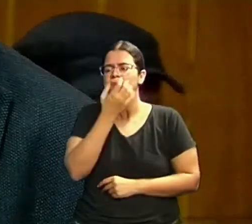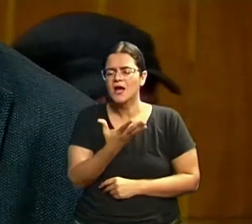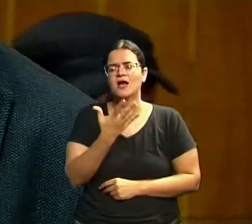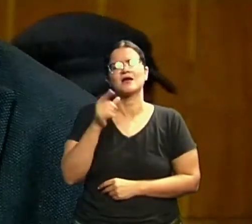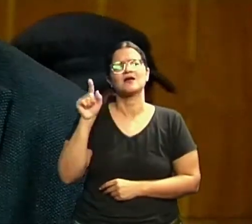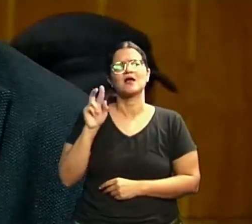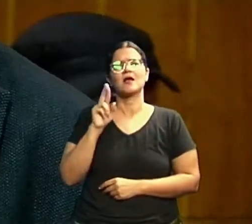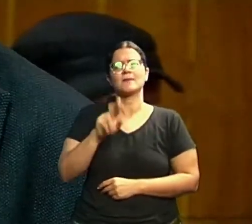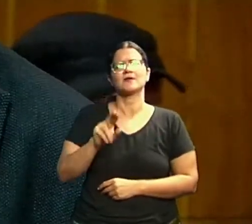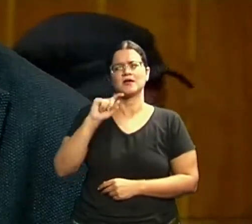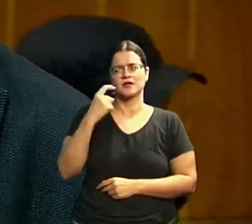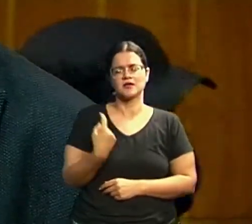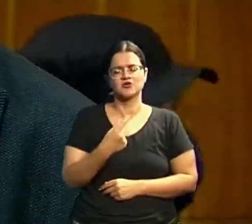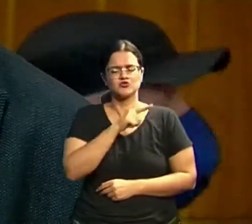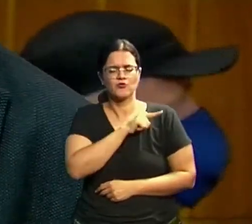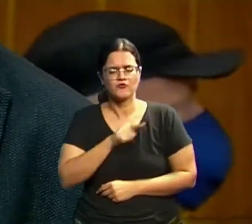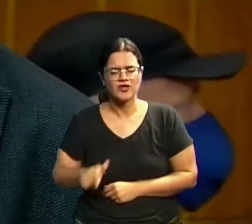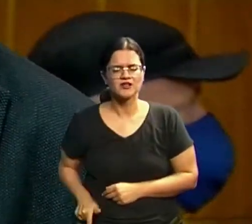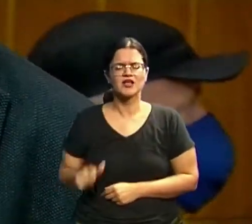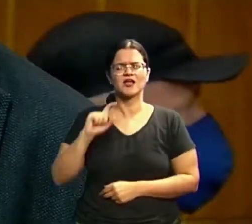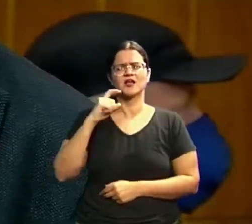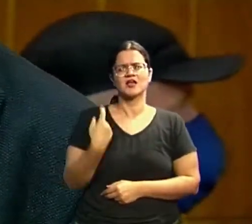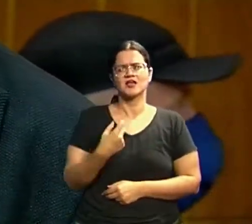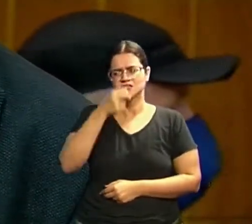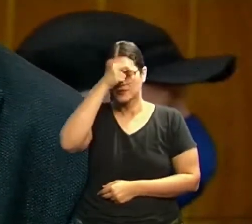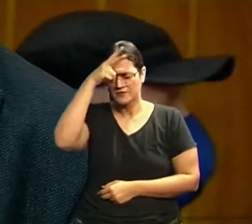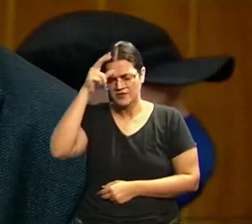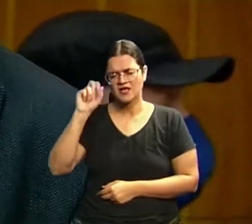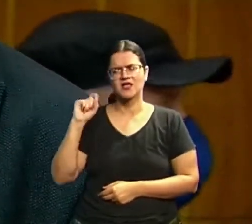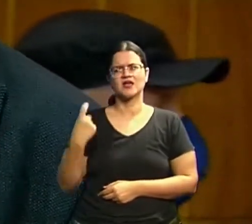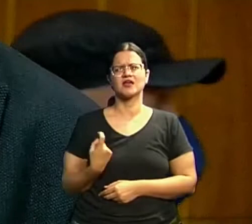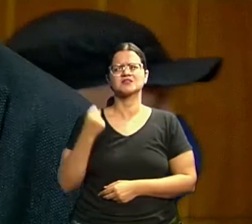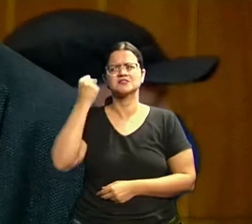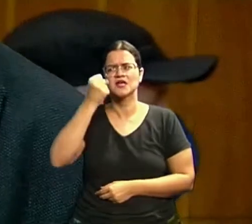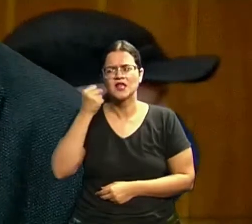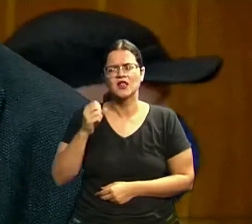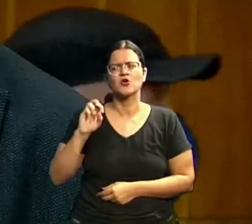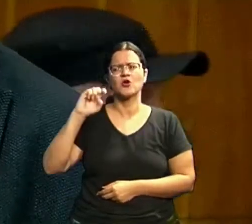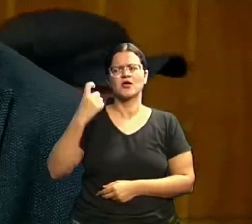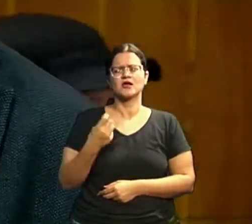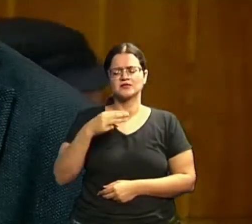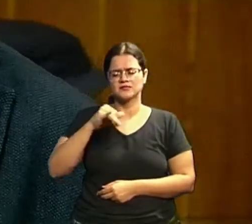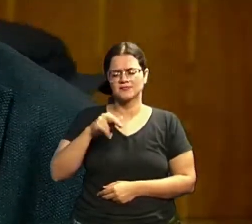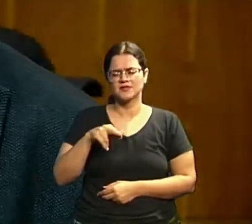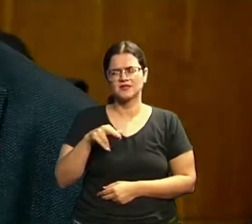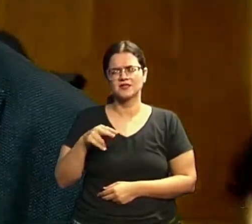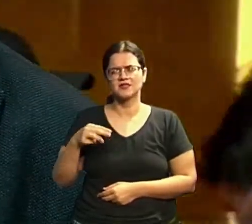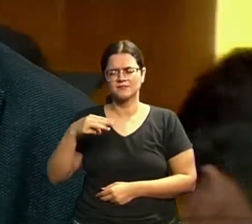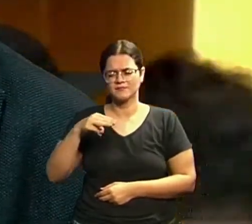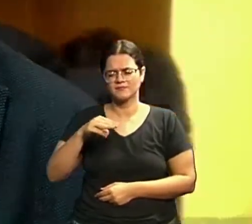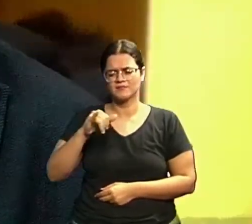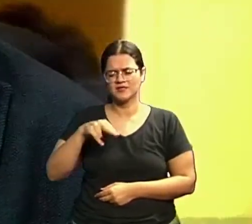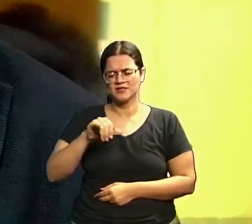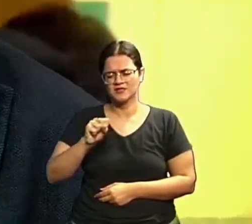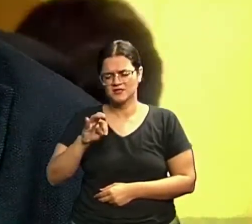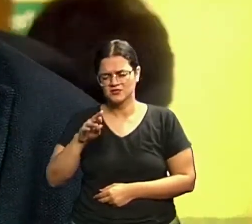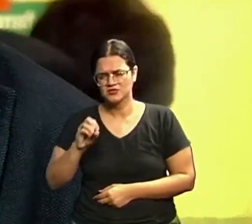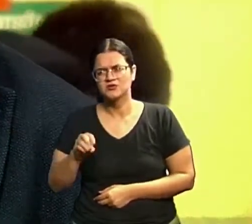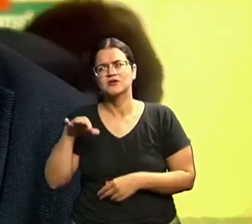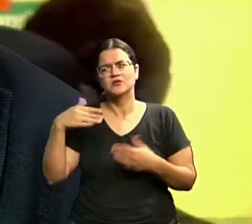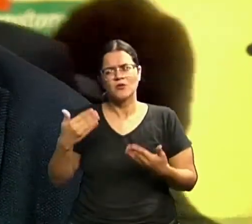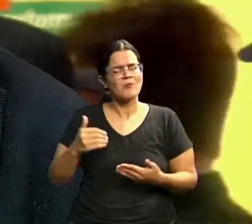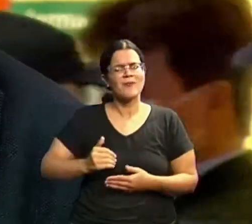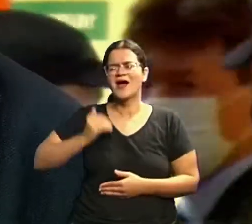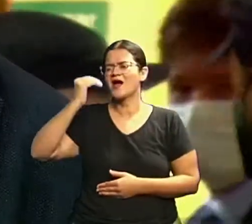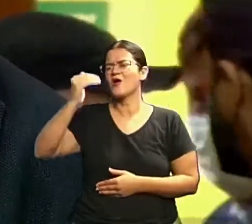o nosso ex-governador, ex-prefeito, ex-senador, ex-ministro, mas, acima de tudo, o maior político da nossa história. Então, eu